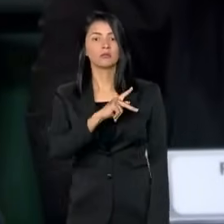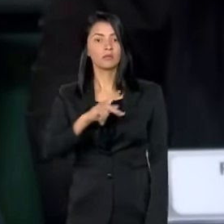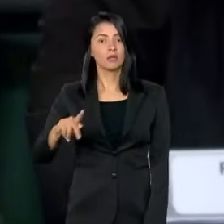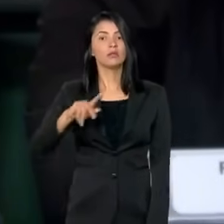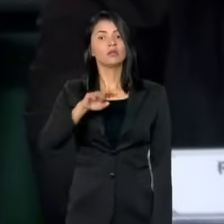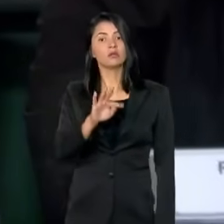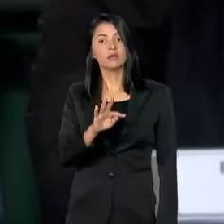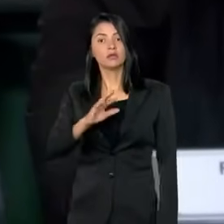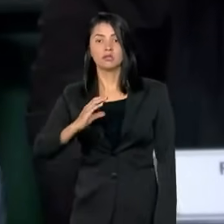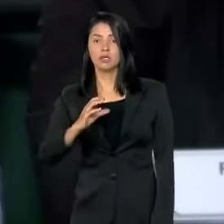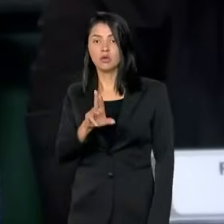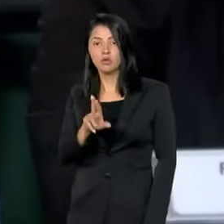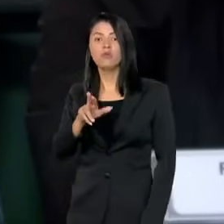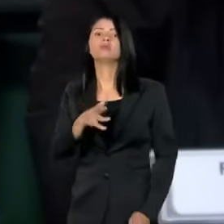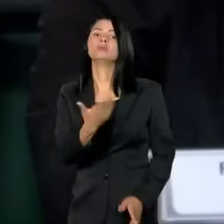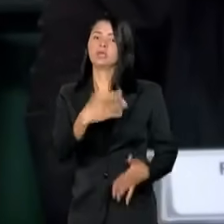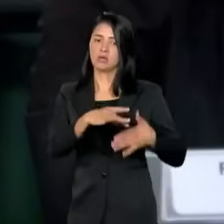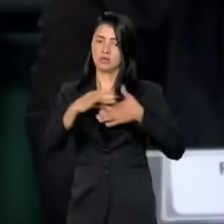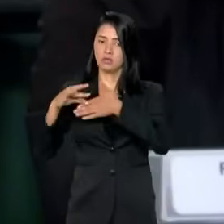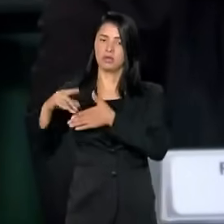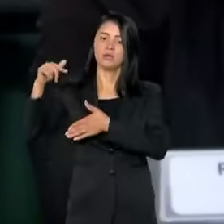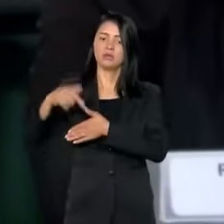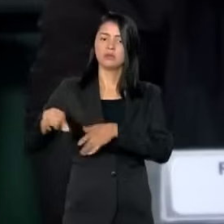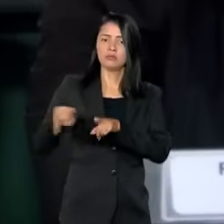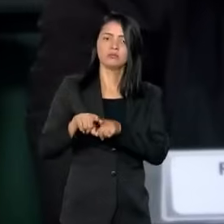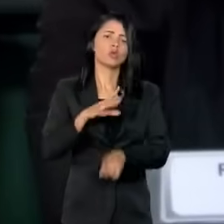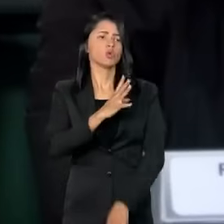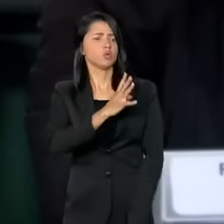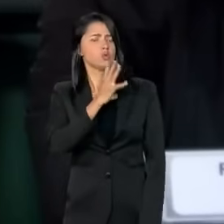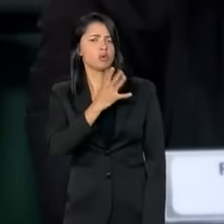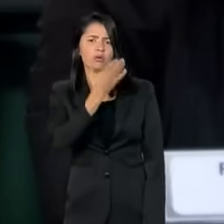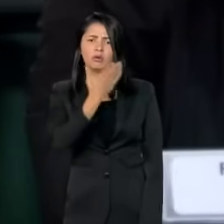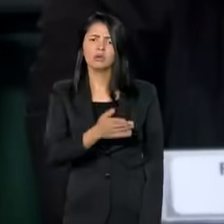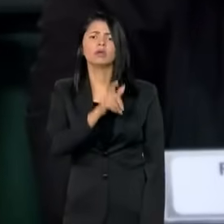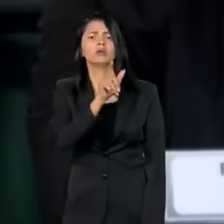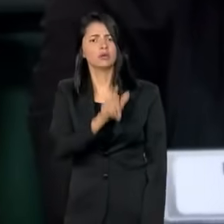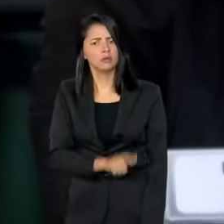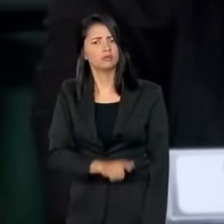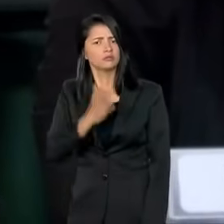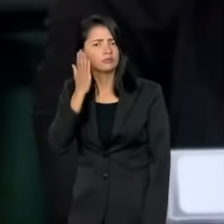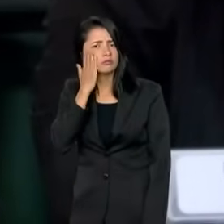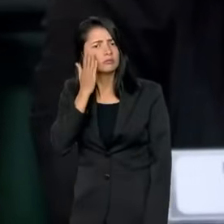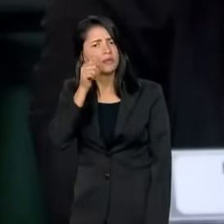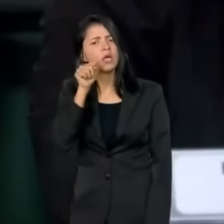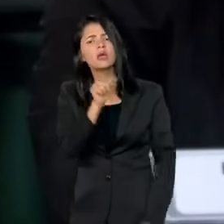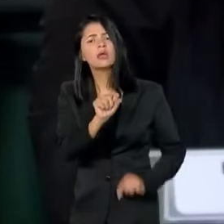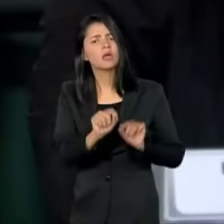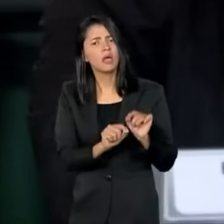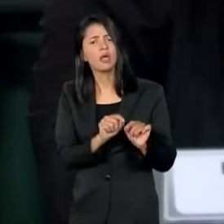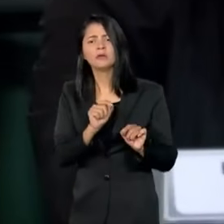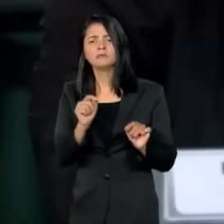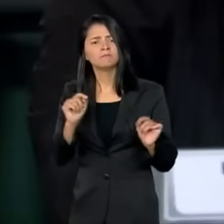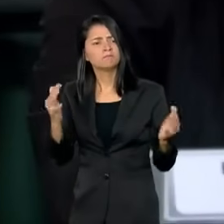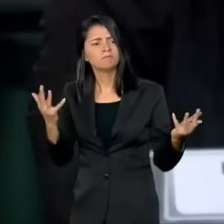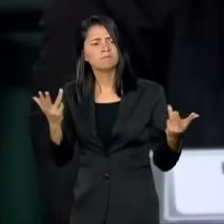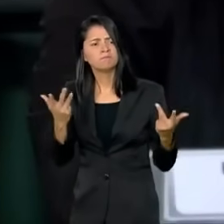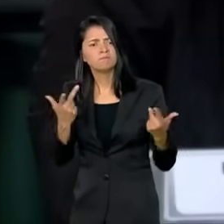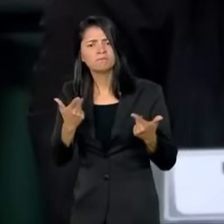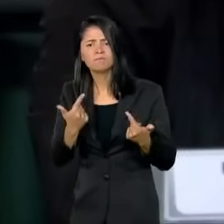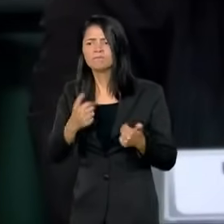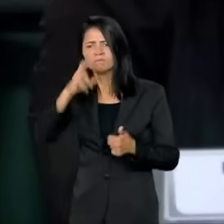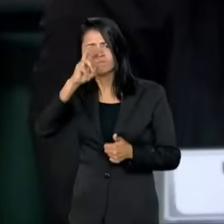União, porque eu conheço bem o companheiro e sei que ele é de uma grandeza